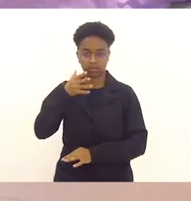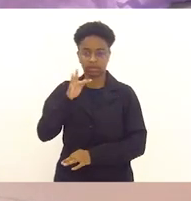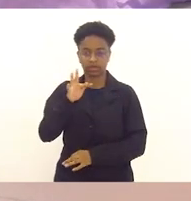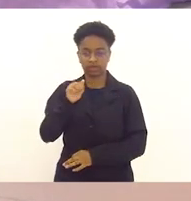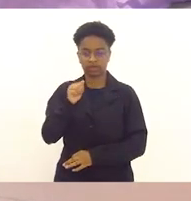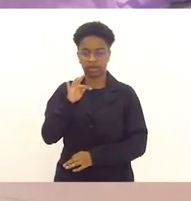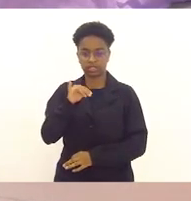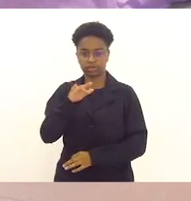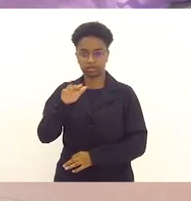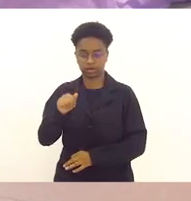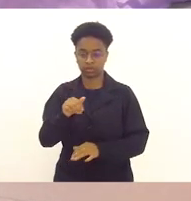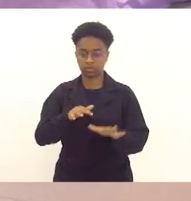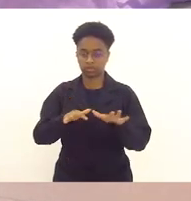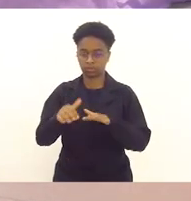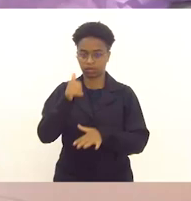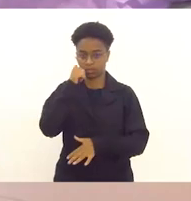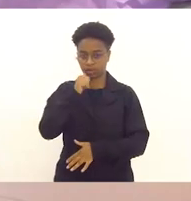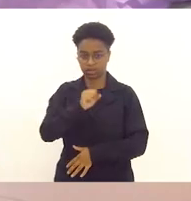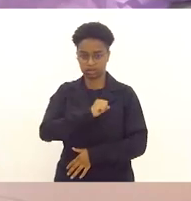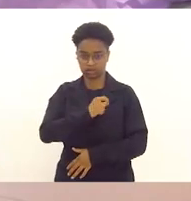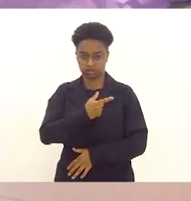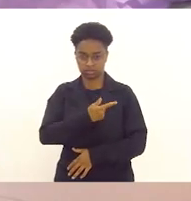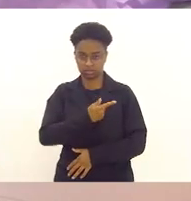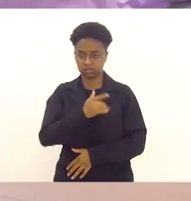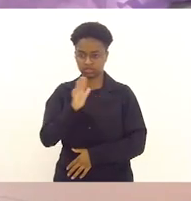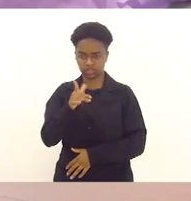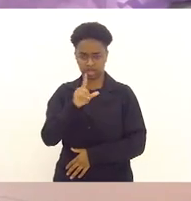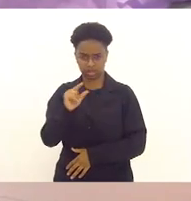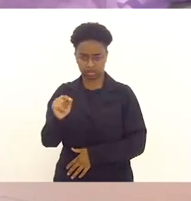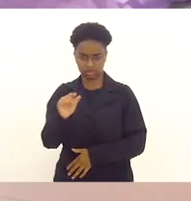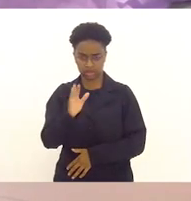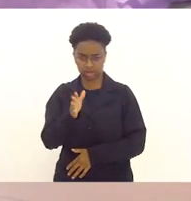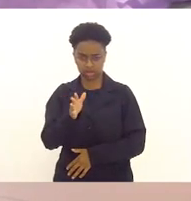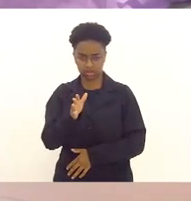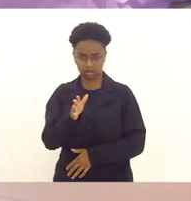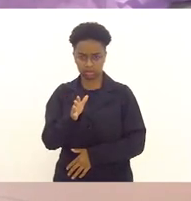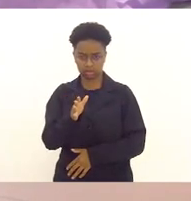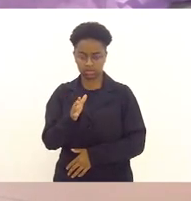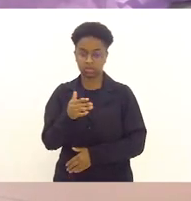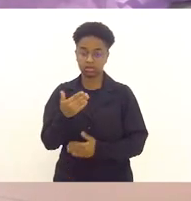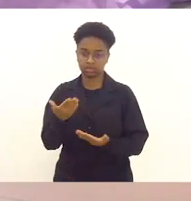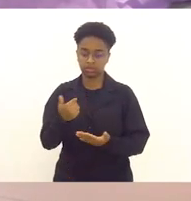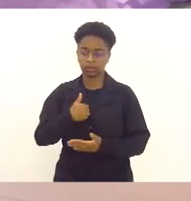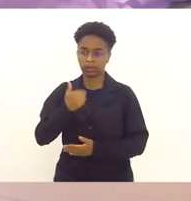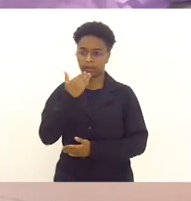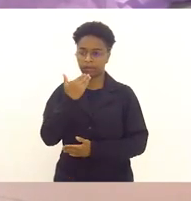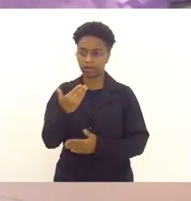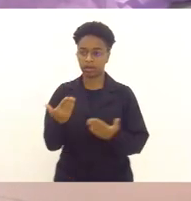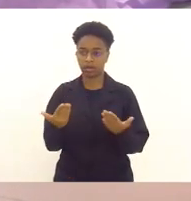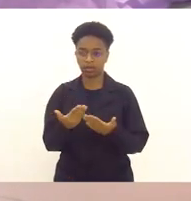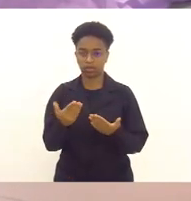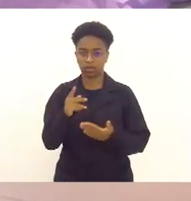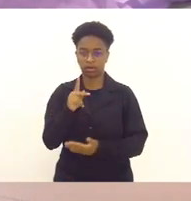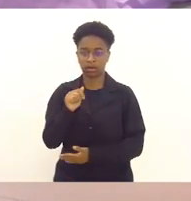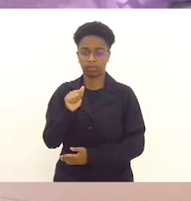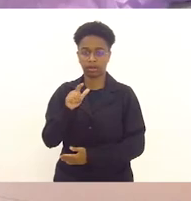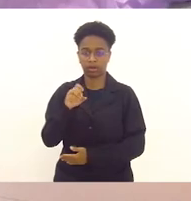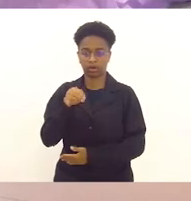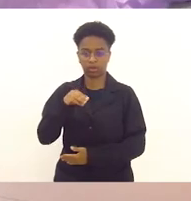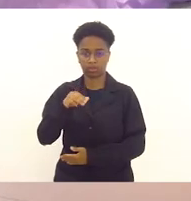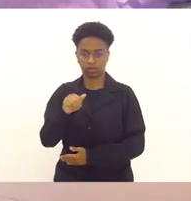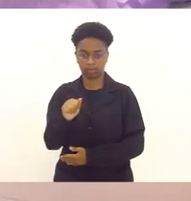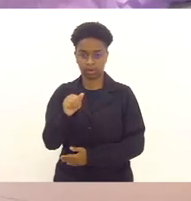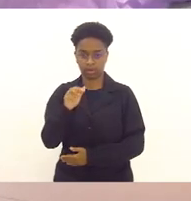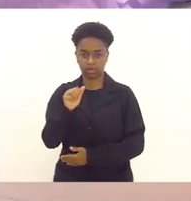de São Gonçalo ela ela já foi embora Peça agora a senhora Paloma